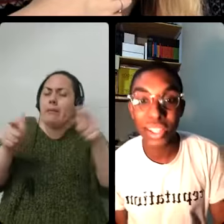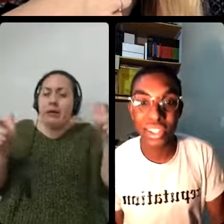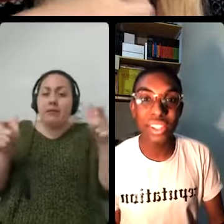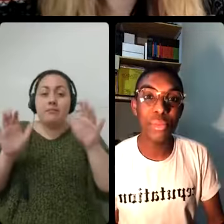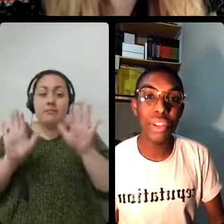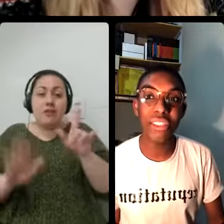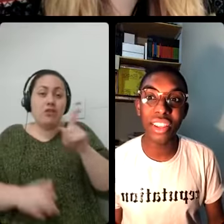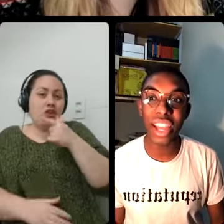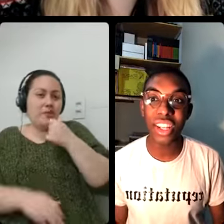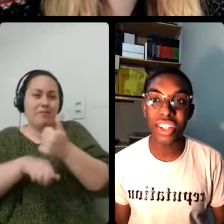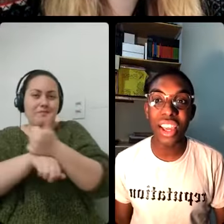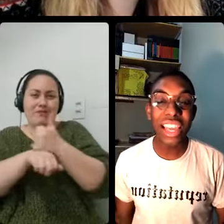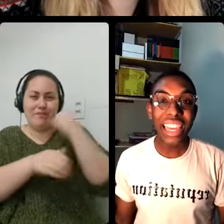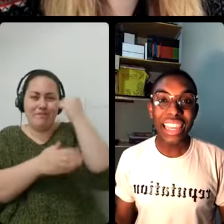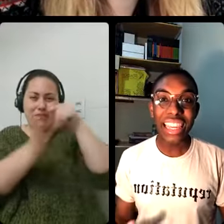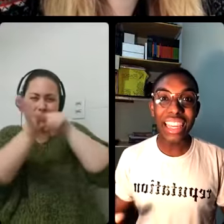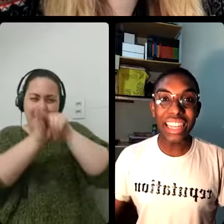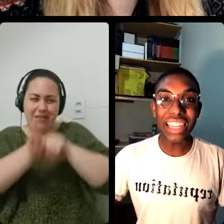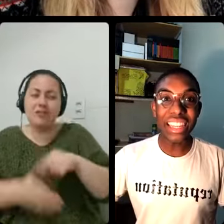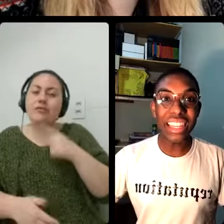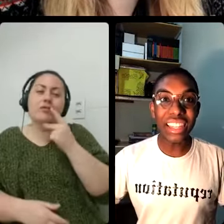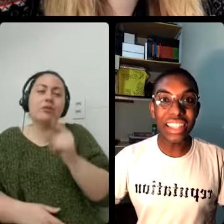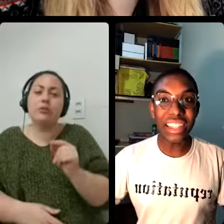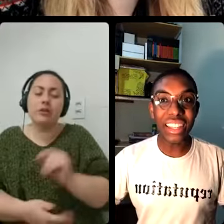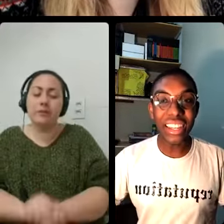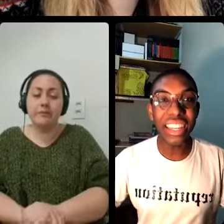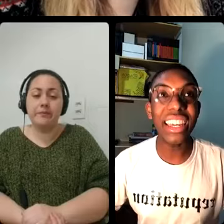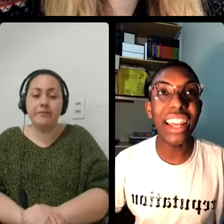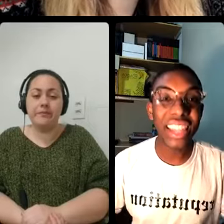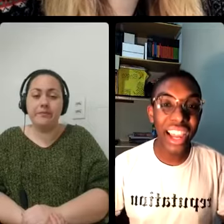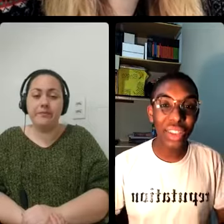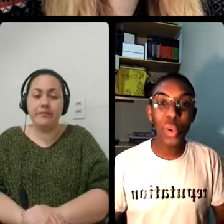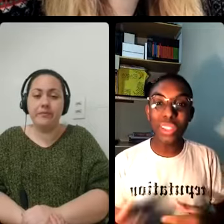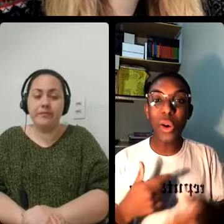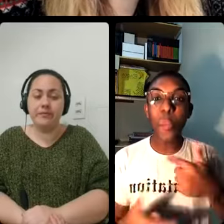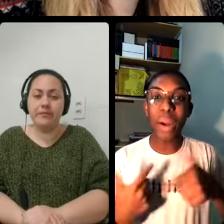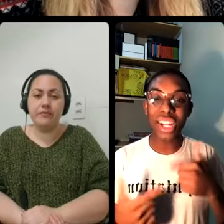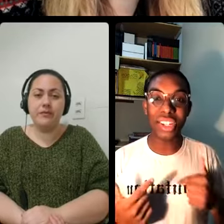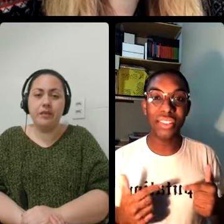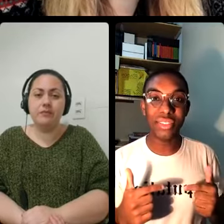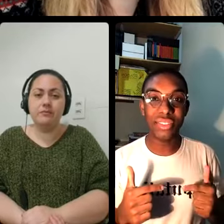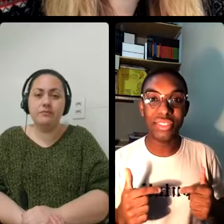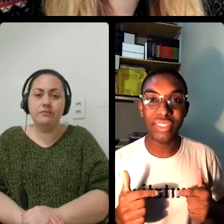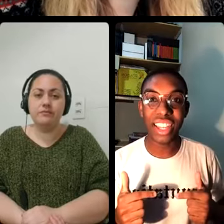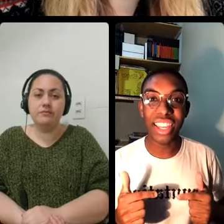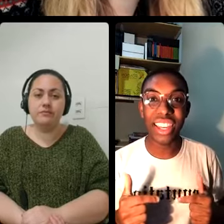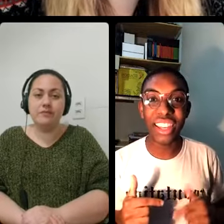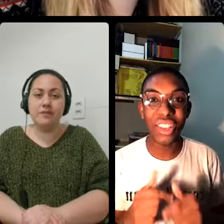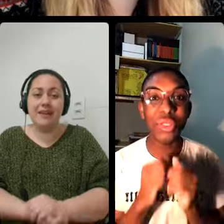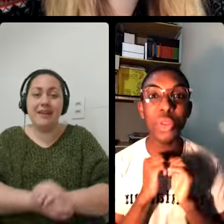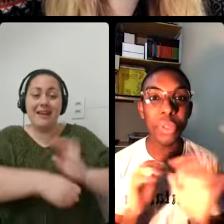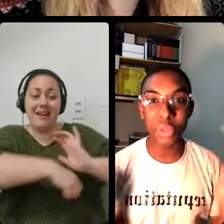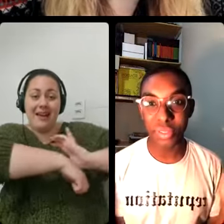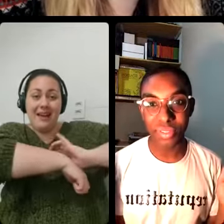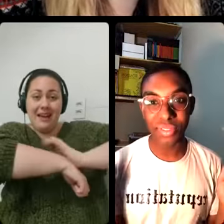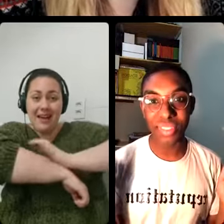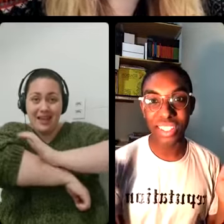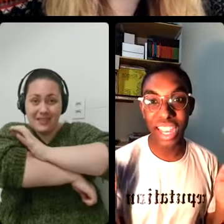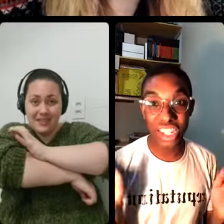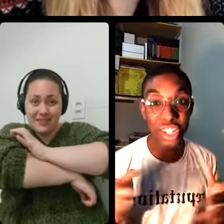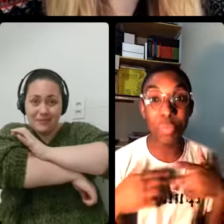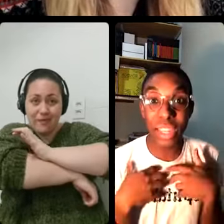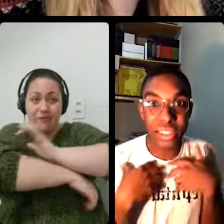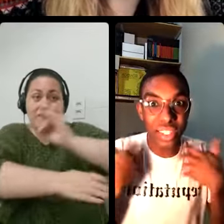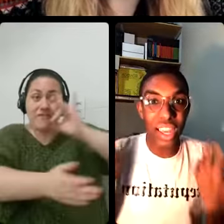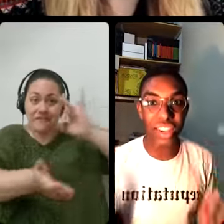que o racismo, na verdade, ele, ele tá ganhando outra roupagem, né? Ele não sumiu.